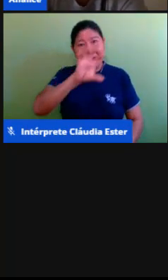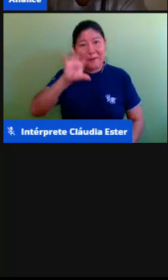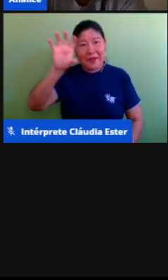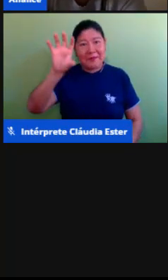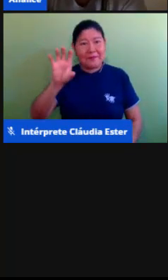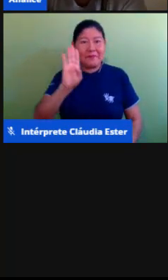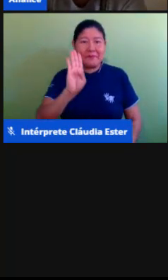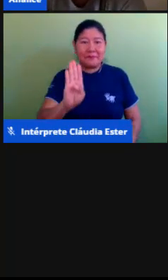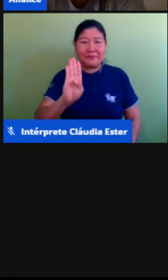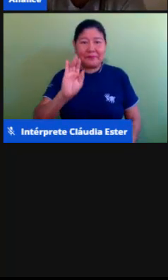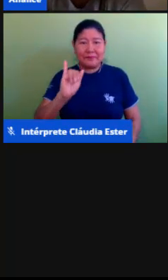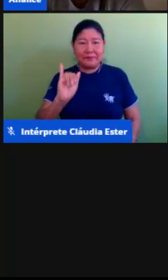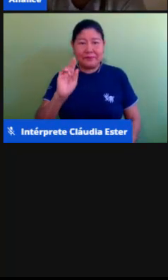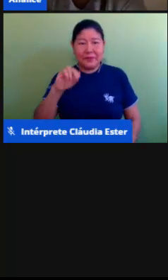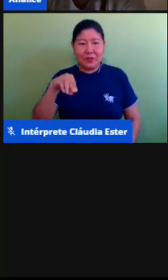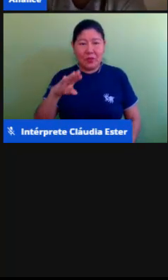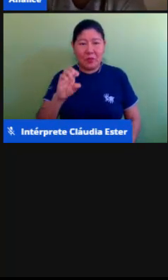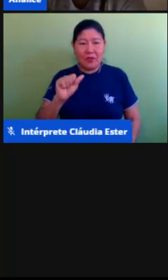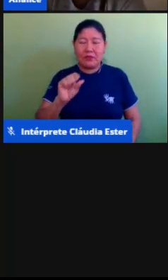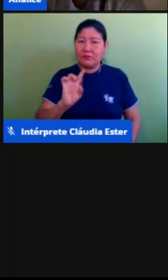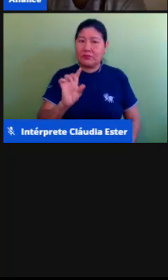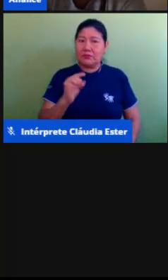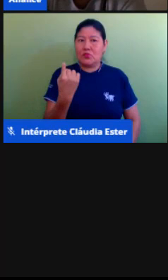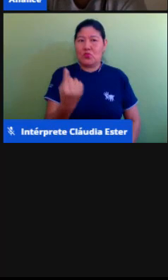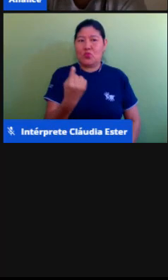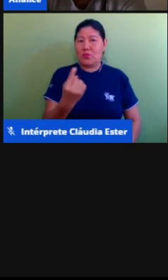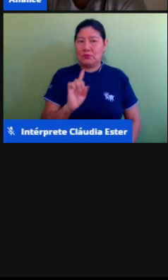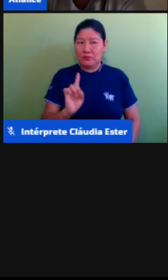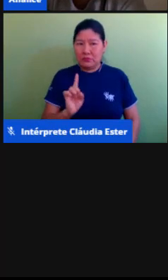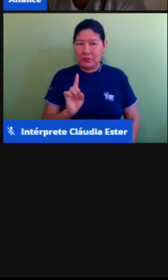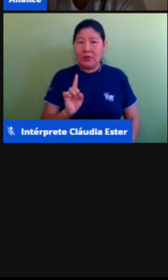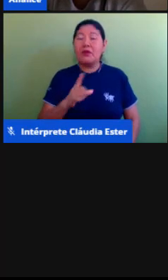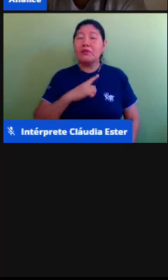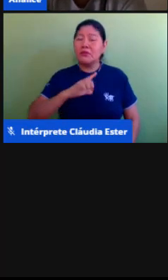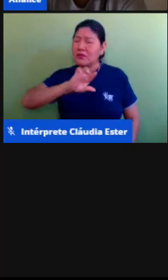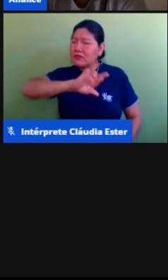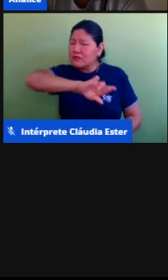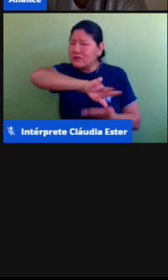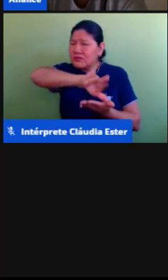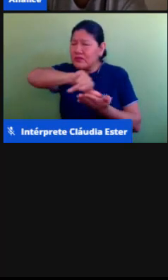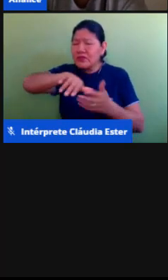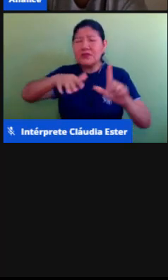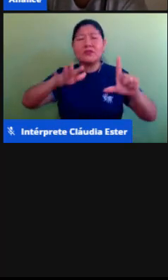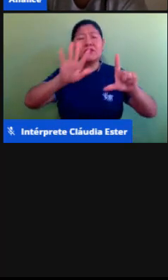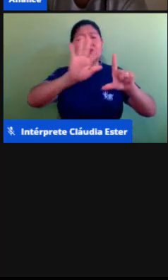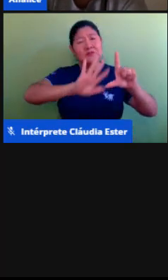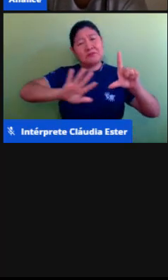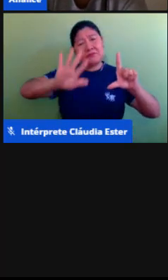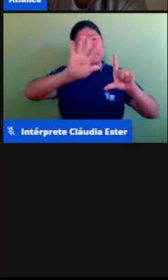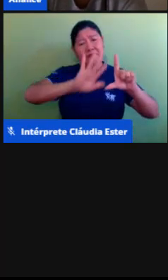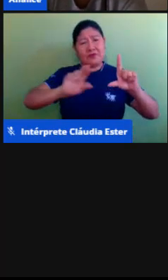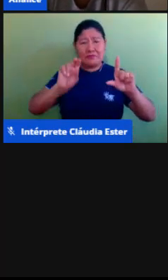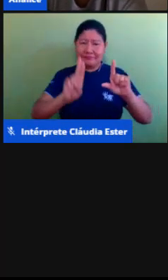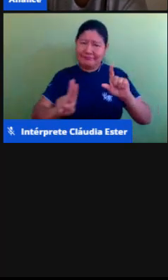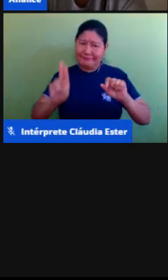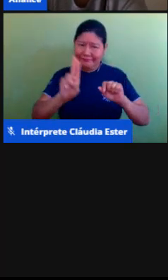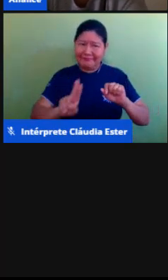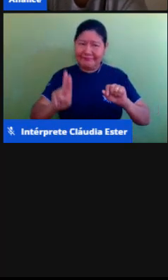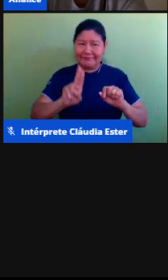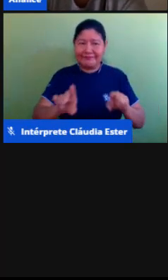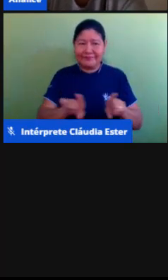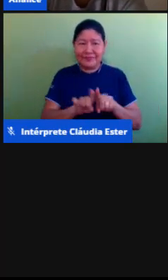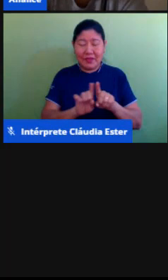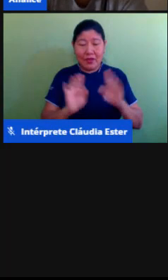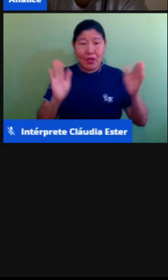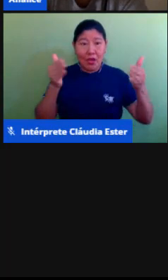uma possibilidade, não é a única, né? Então a gente tem várias outras plataformas, mas a gente vai focar nessa formação em